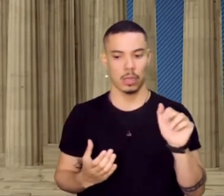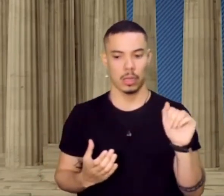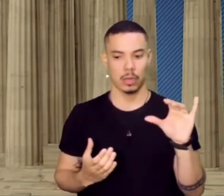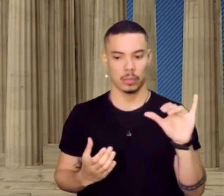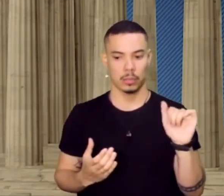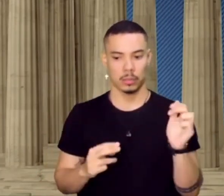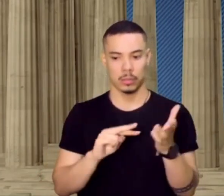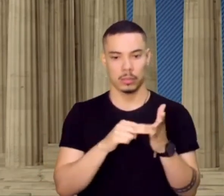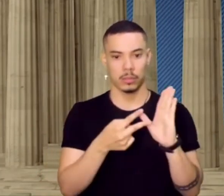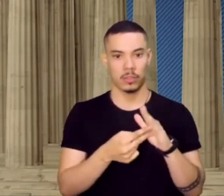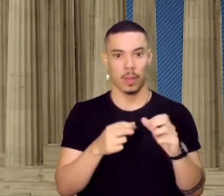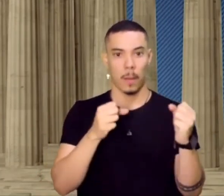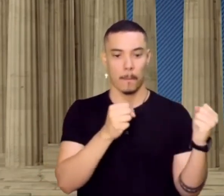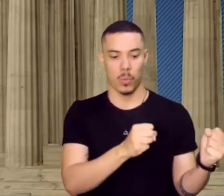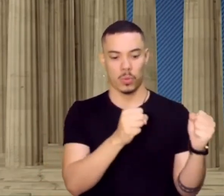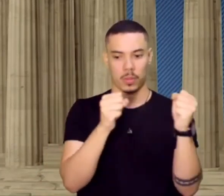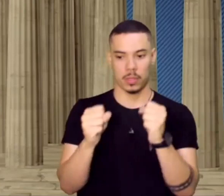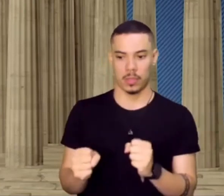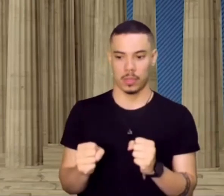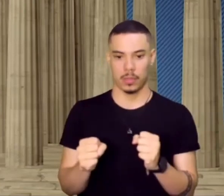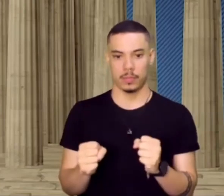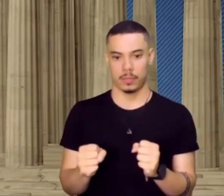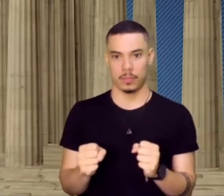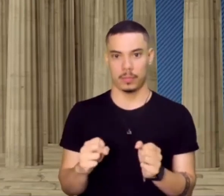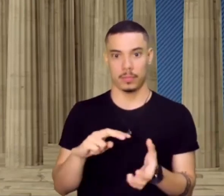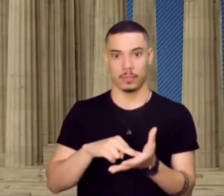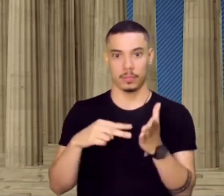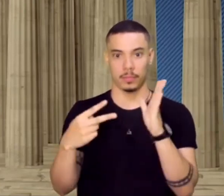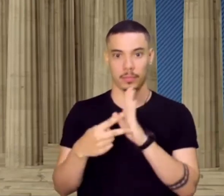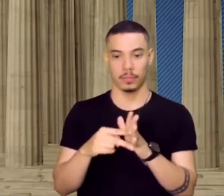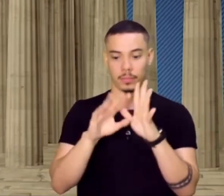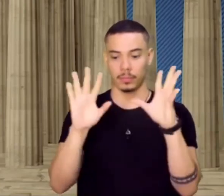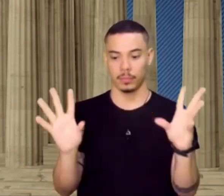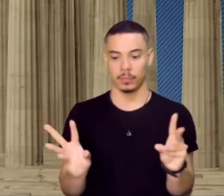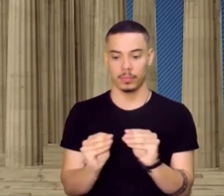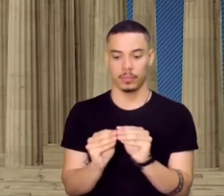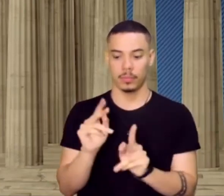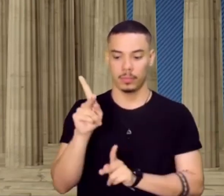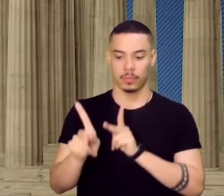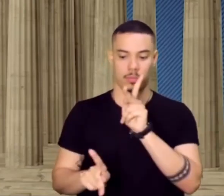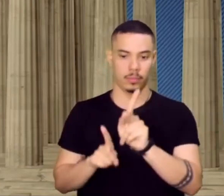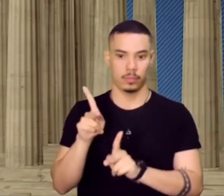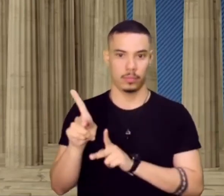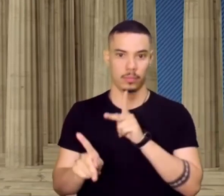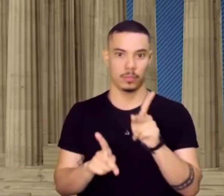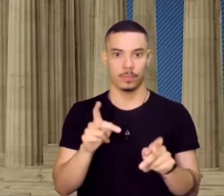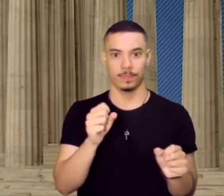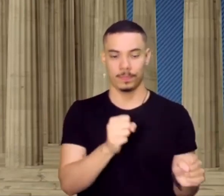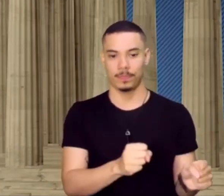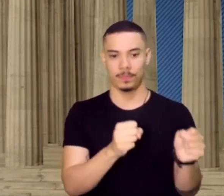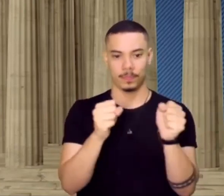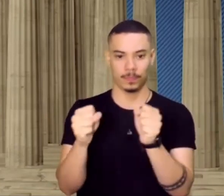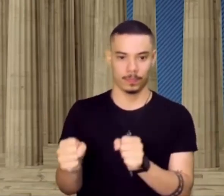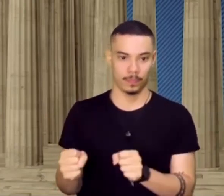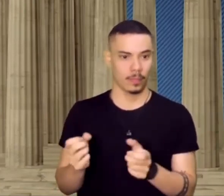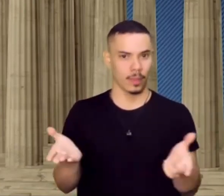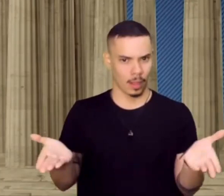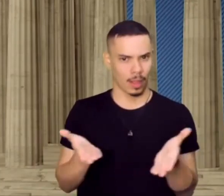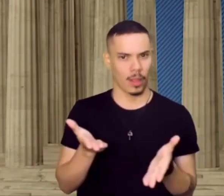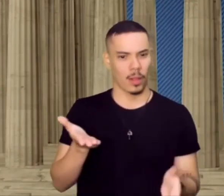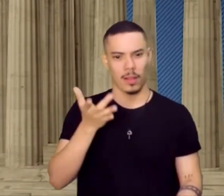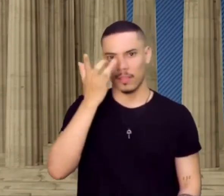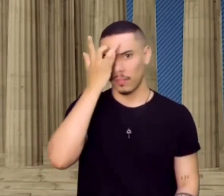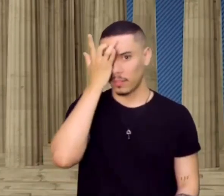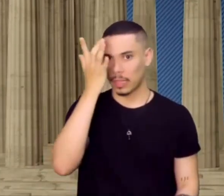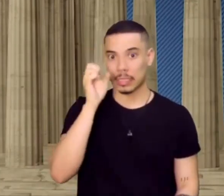poder. Então, ou seja, o povo no poder, de forma resumida, democracia significa isso. E agora tá fácil, né? Se eu